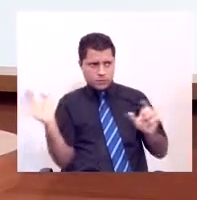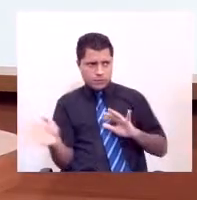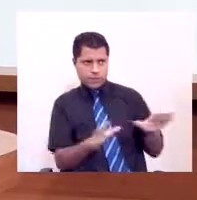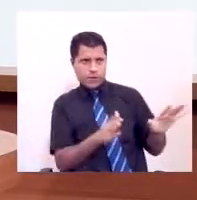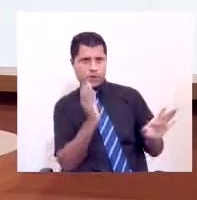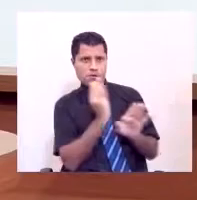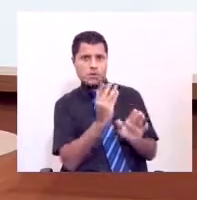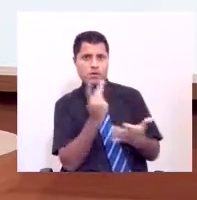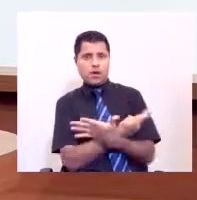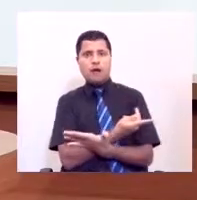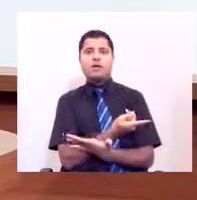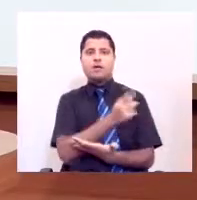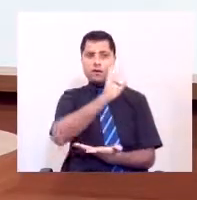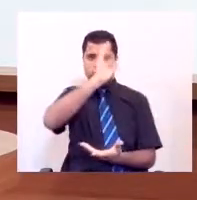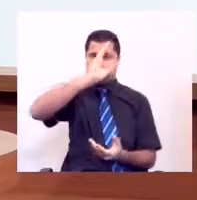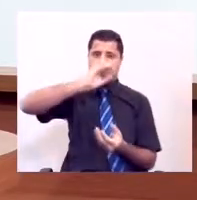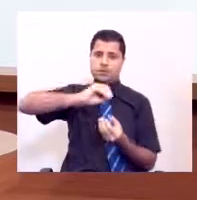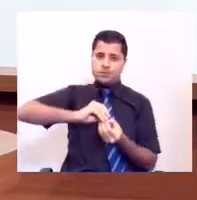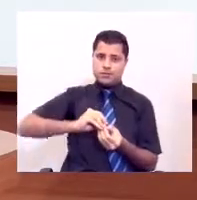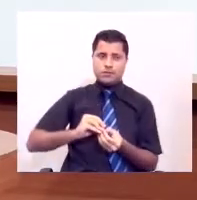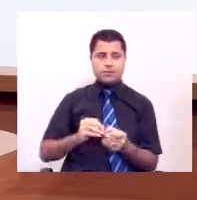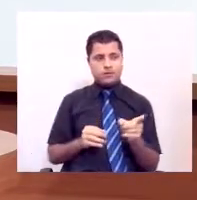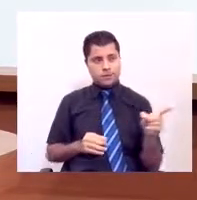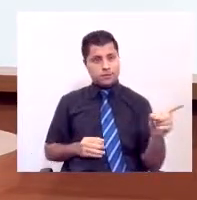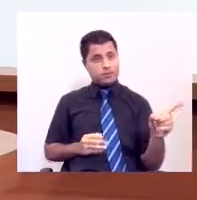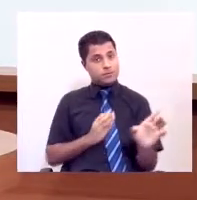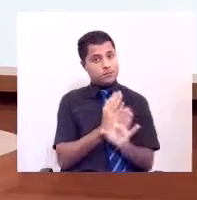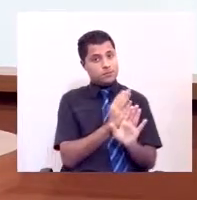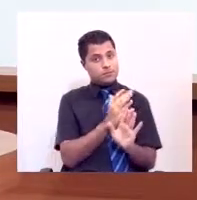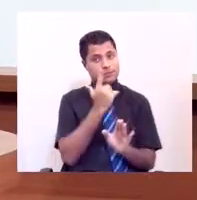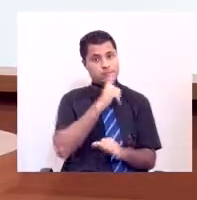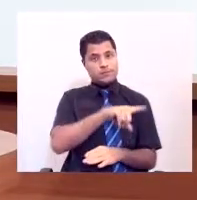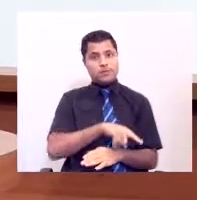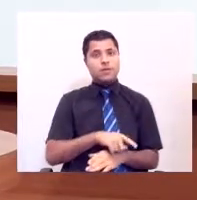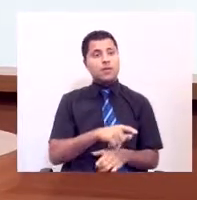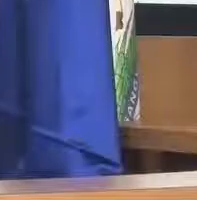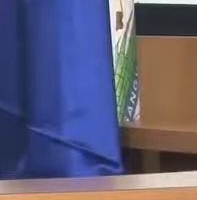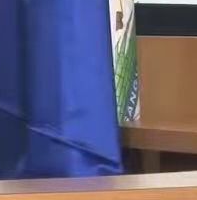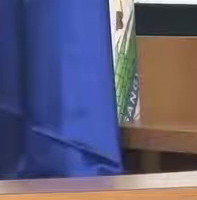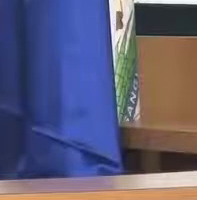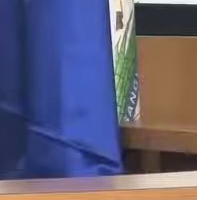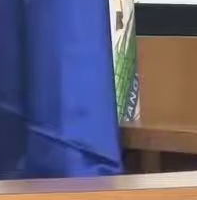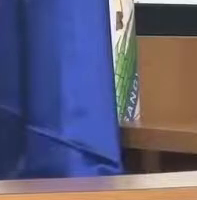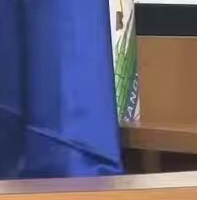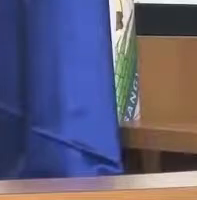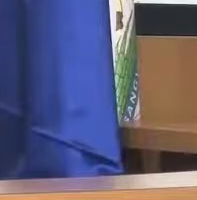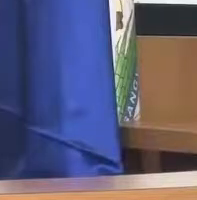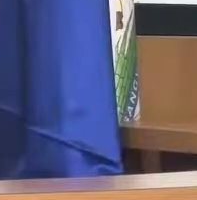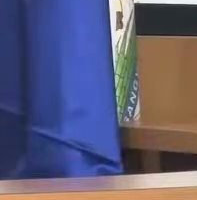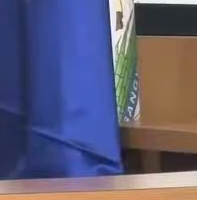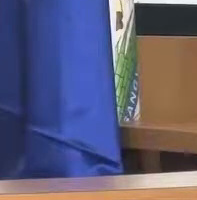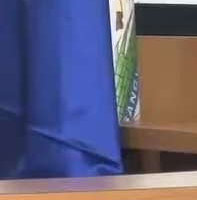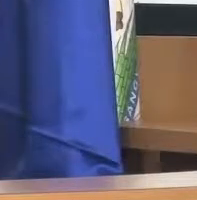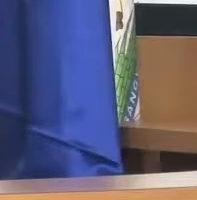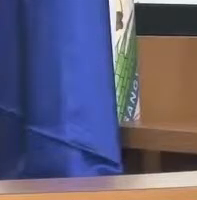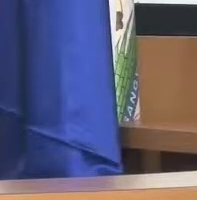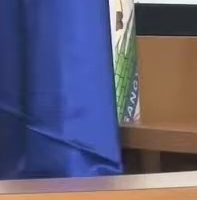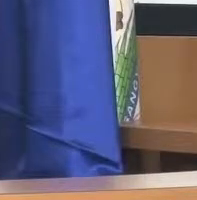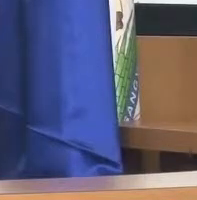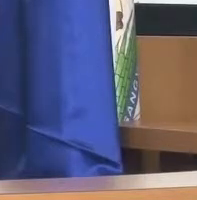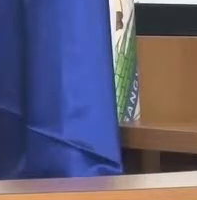soubessem de onde que é aquele mototaxista. No início do grande expediente da